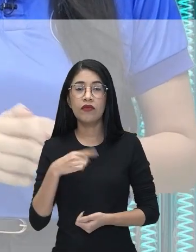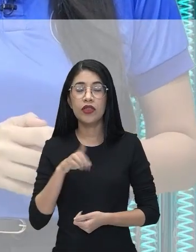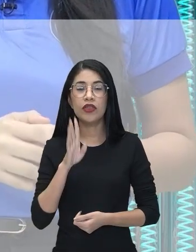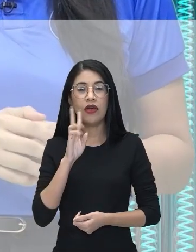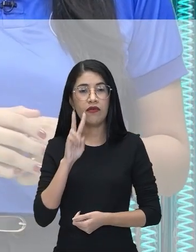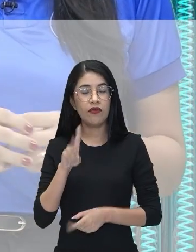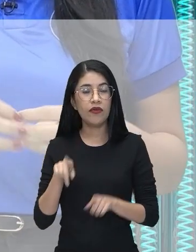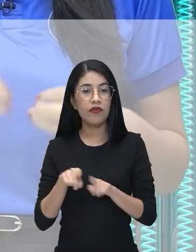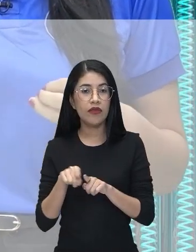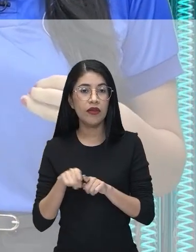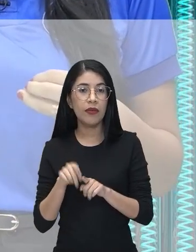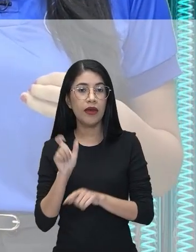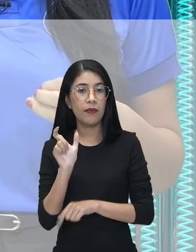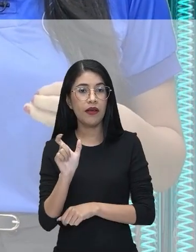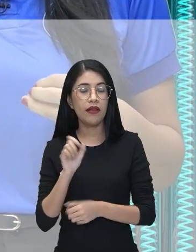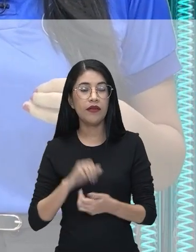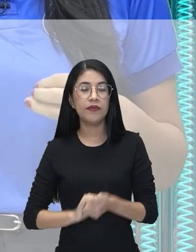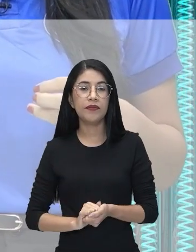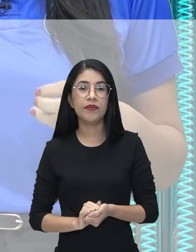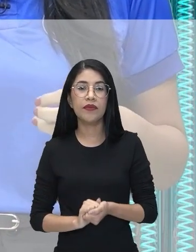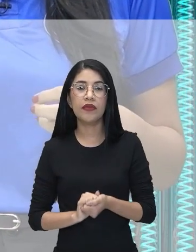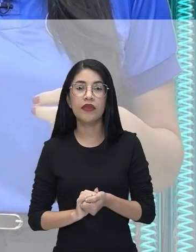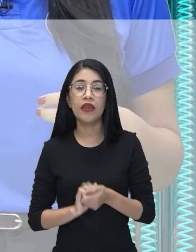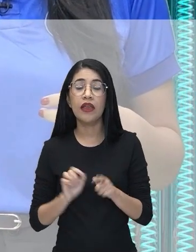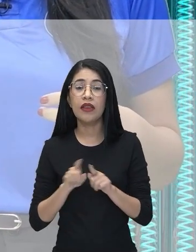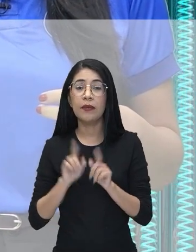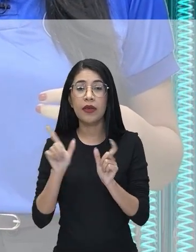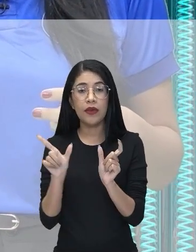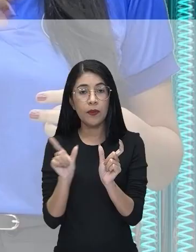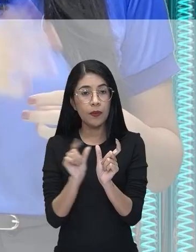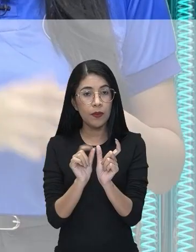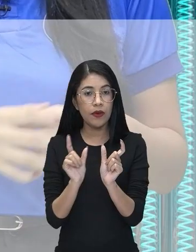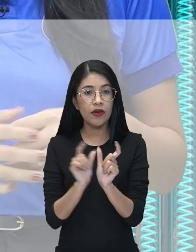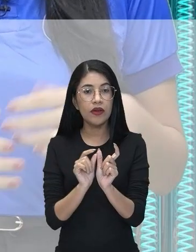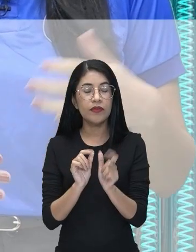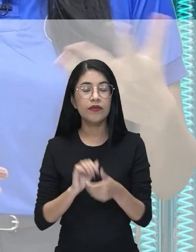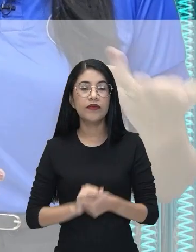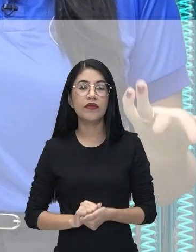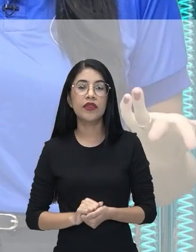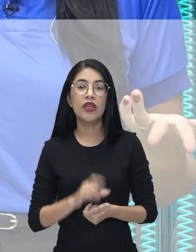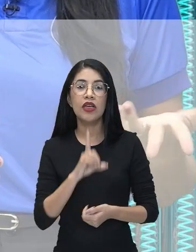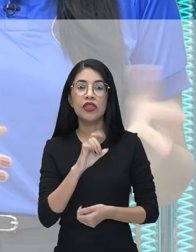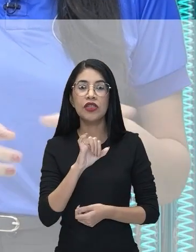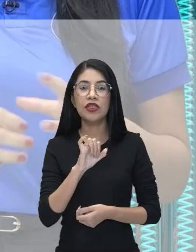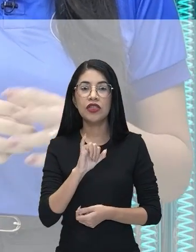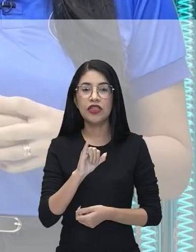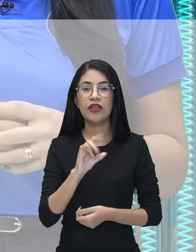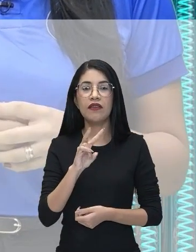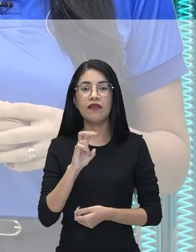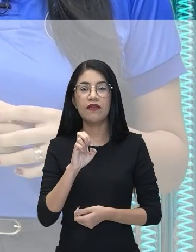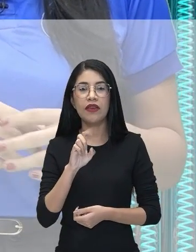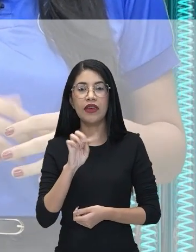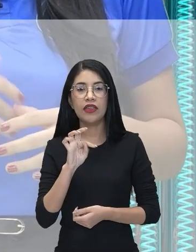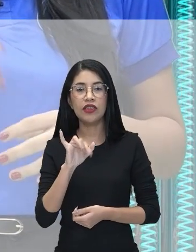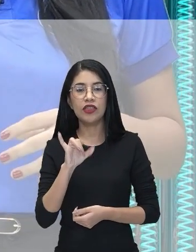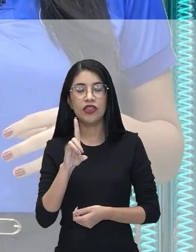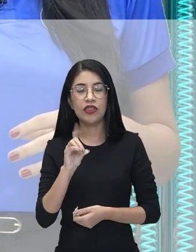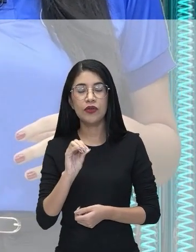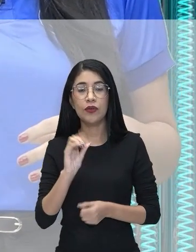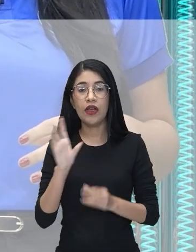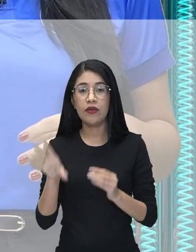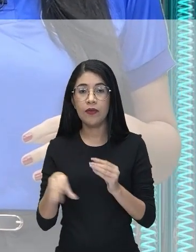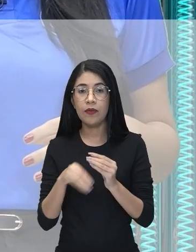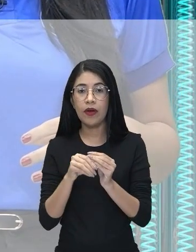palavra, também de palavra que recebeu aí um sufixo, ó, divertido. Acrescentei